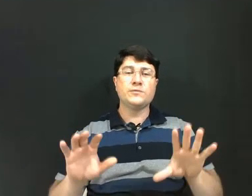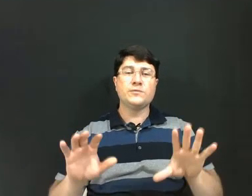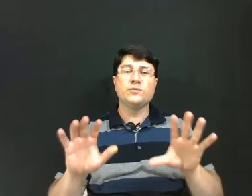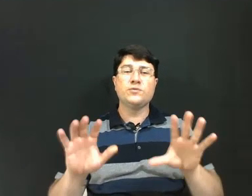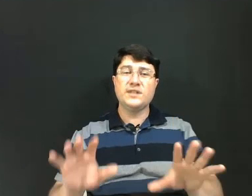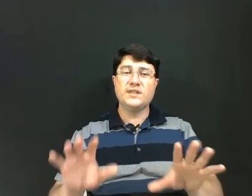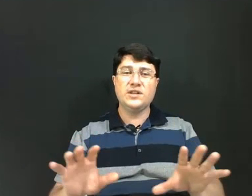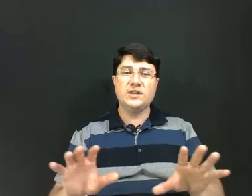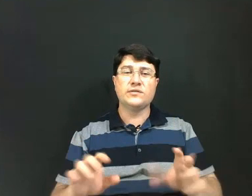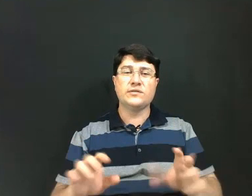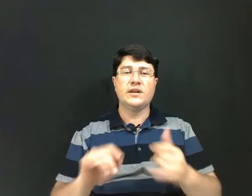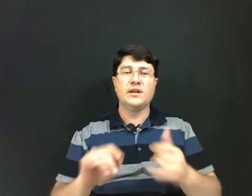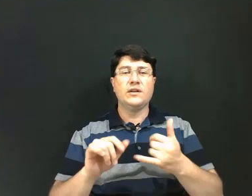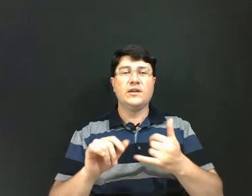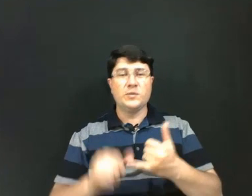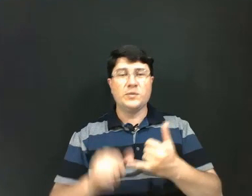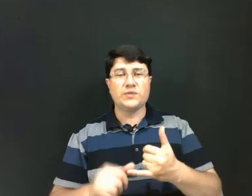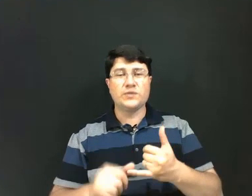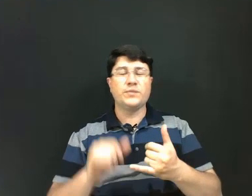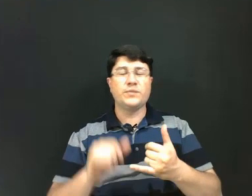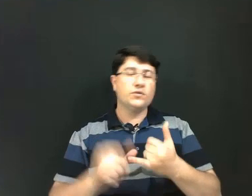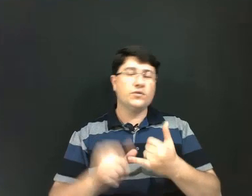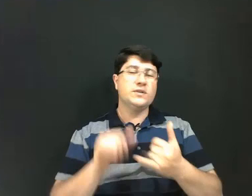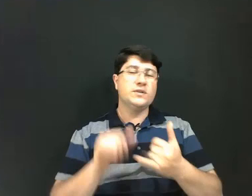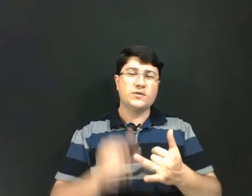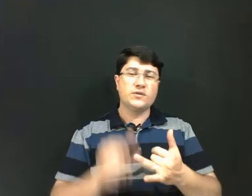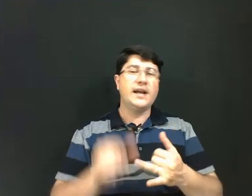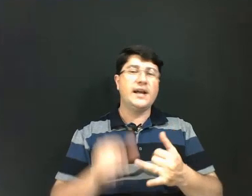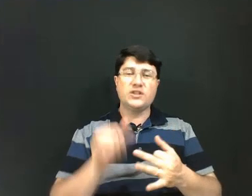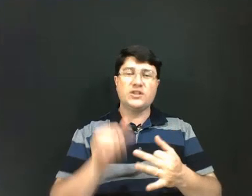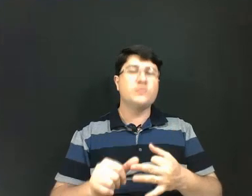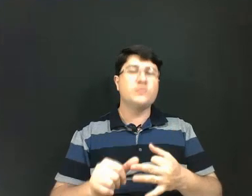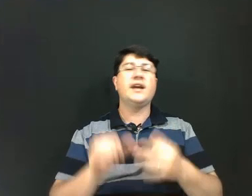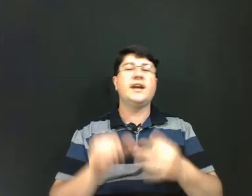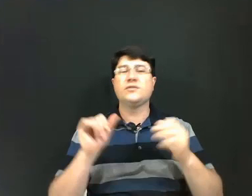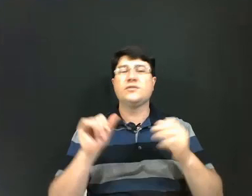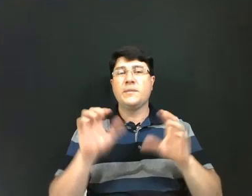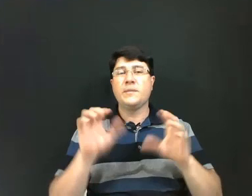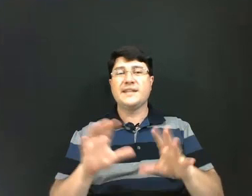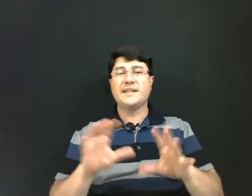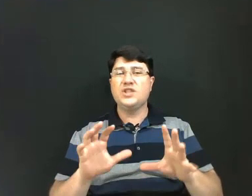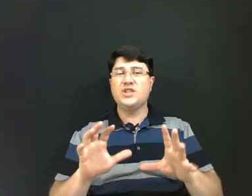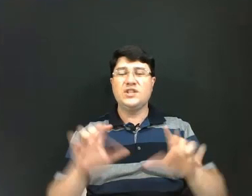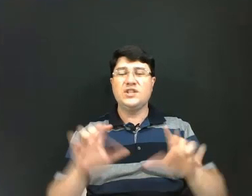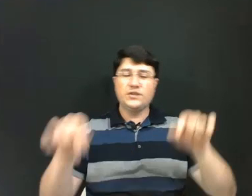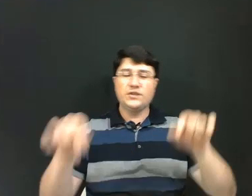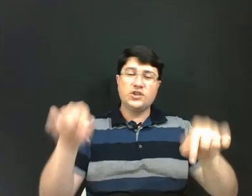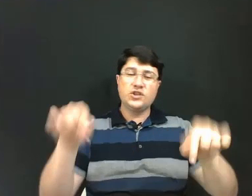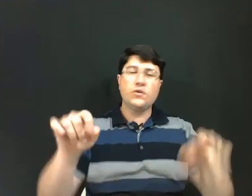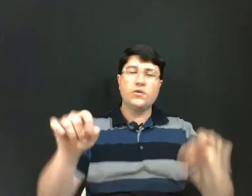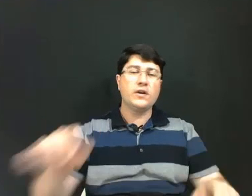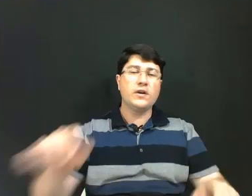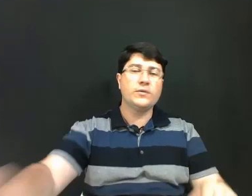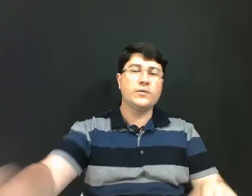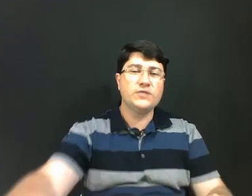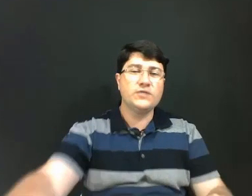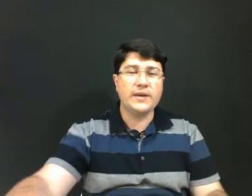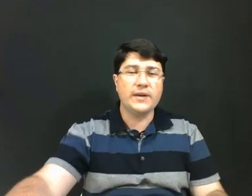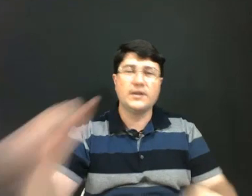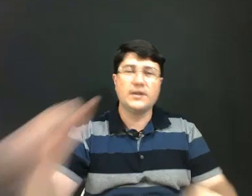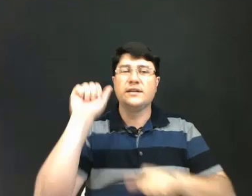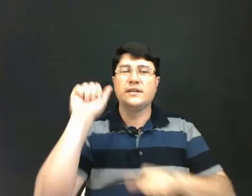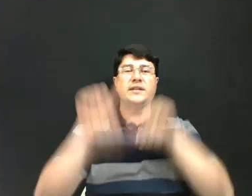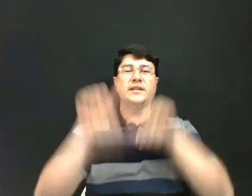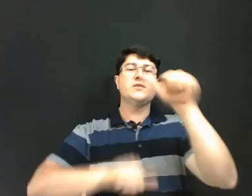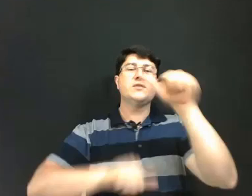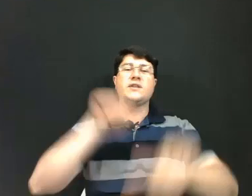espaço são substantivos, nome de pessoas, personagens, objetos, mas adjetivos a gente não coloca em pontos no